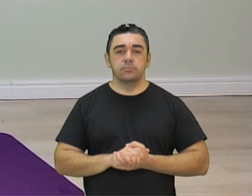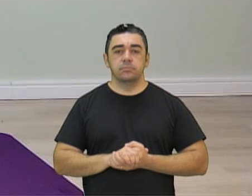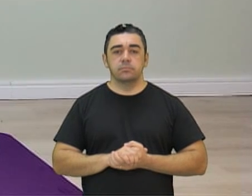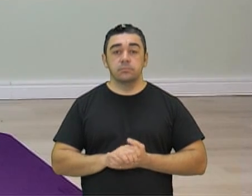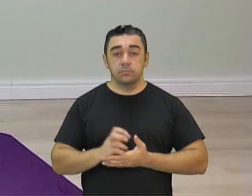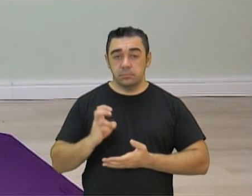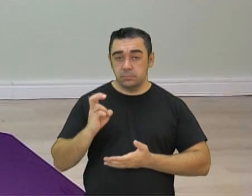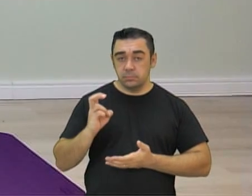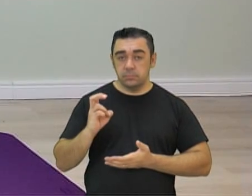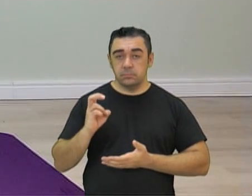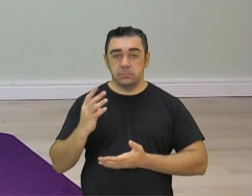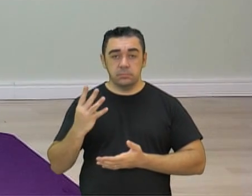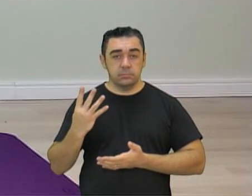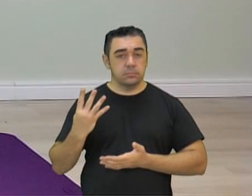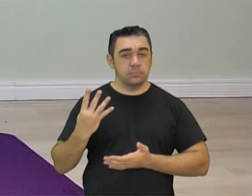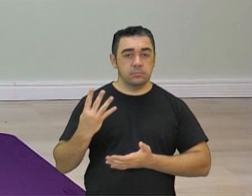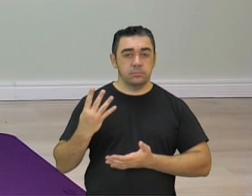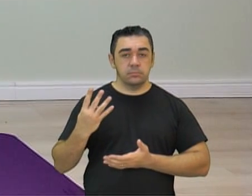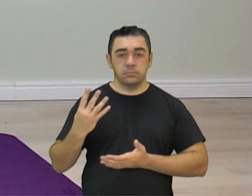5, 4,